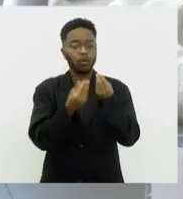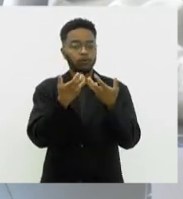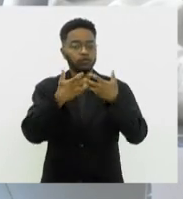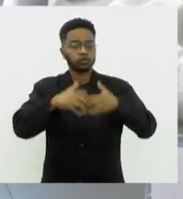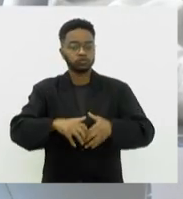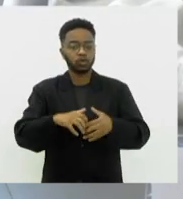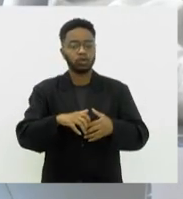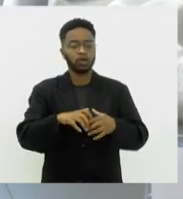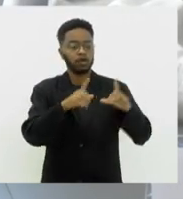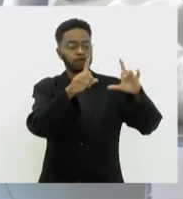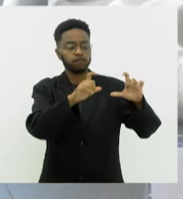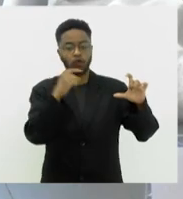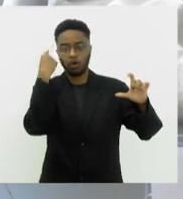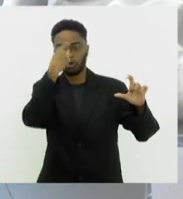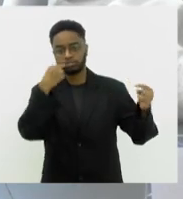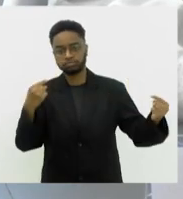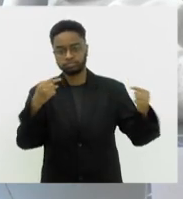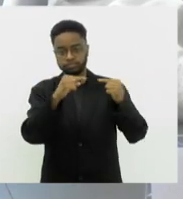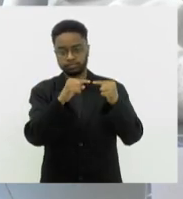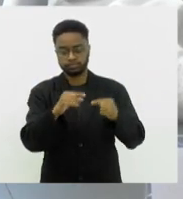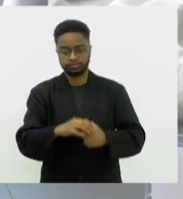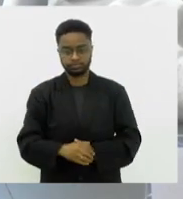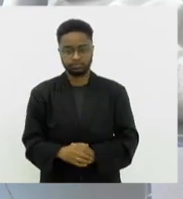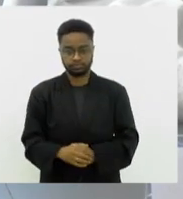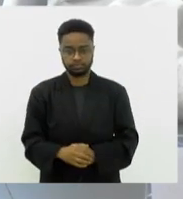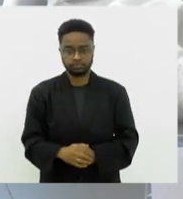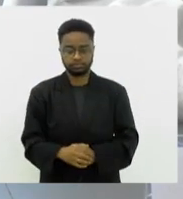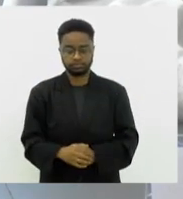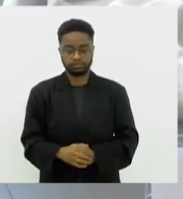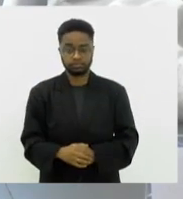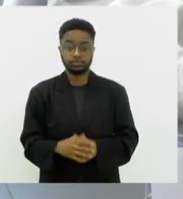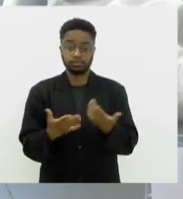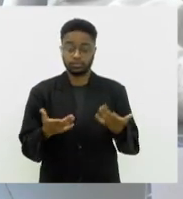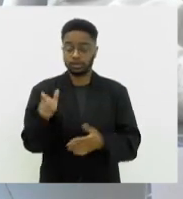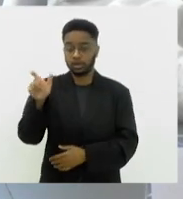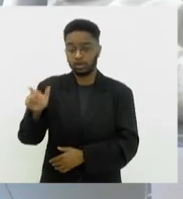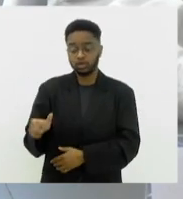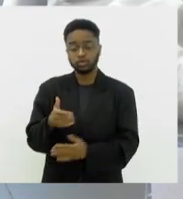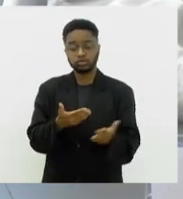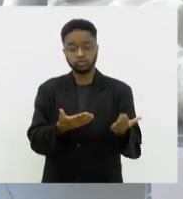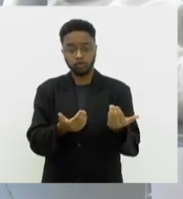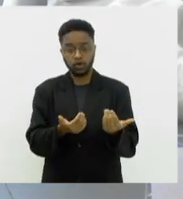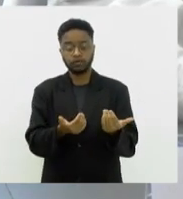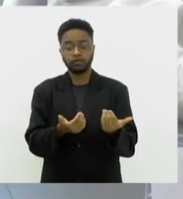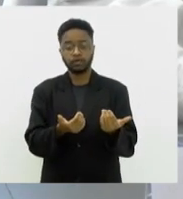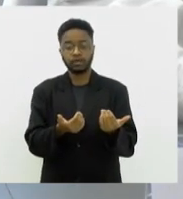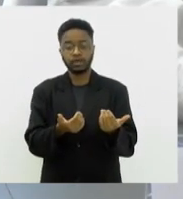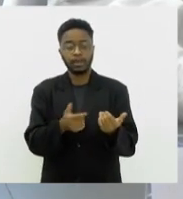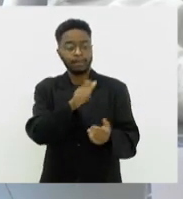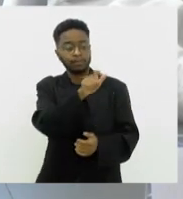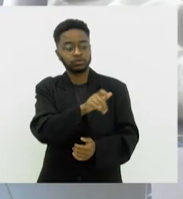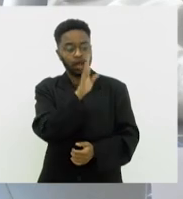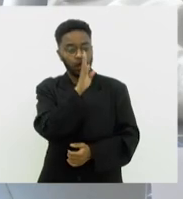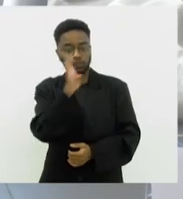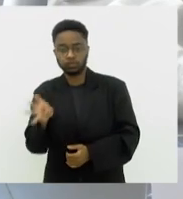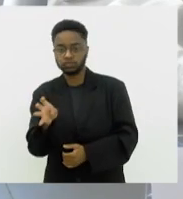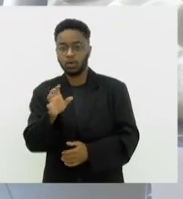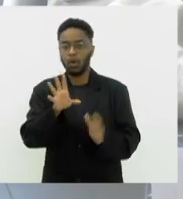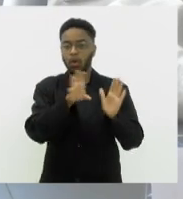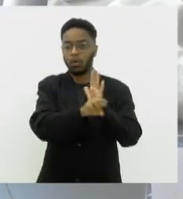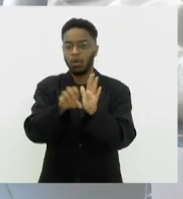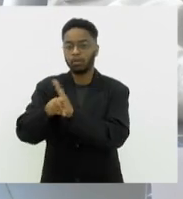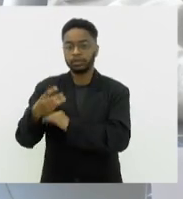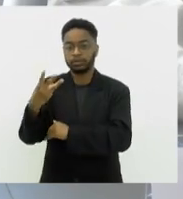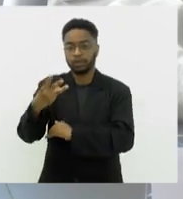reconhecimento nesses álbuns de fotografia e ele foi apontado como autor de três roubos ocorridos em